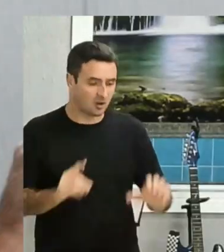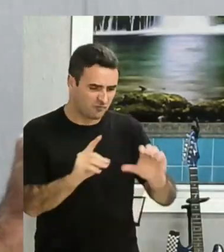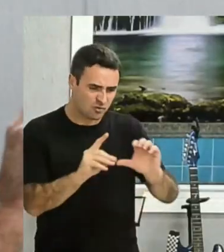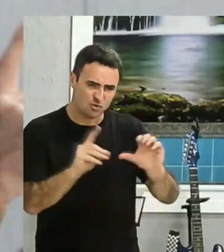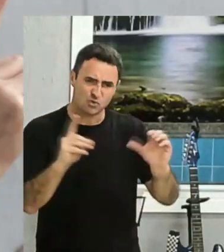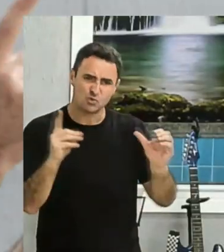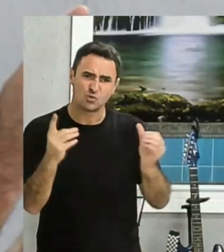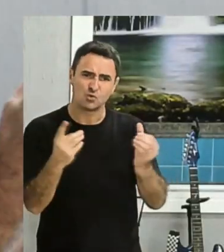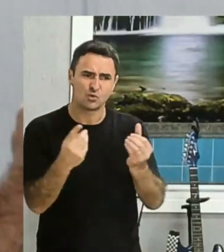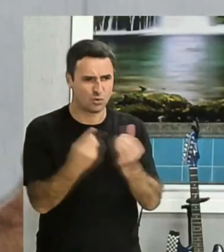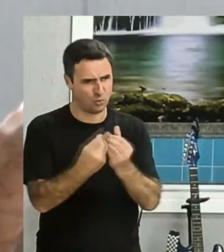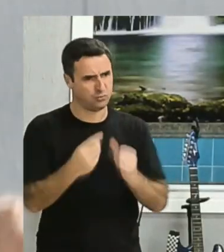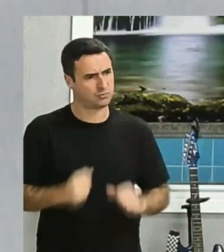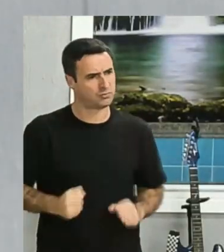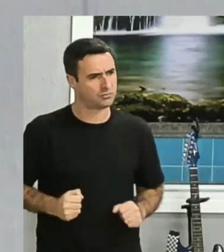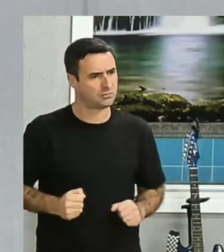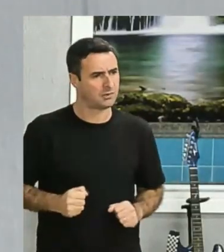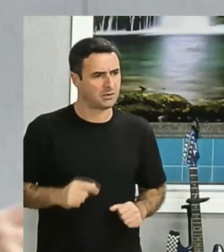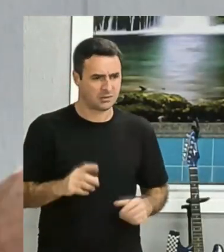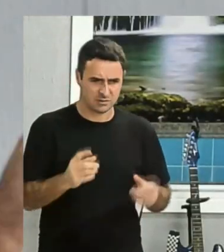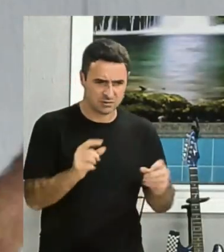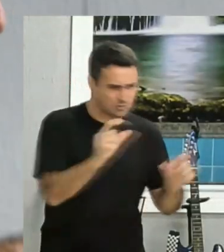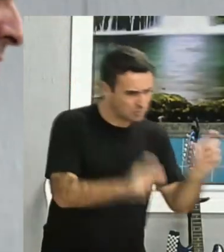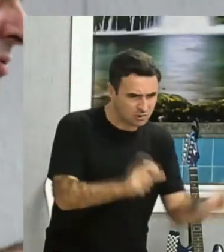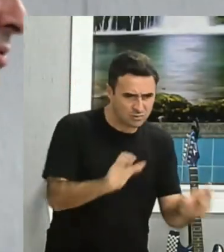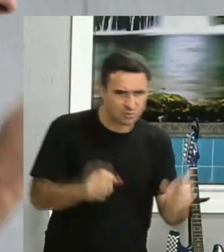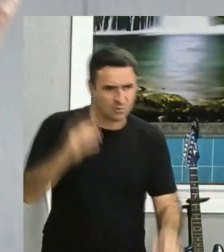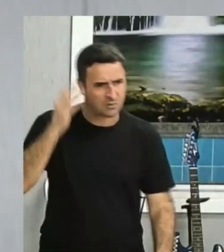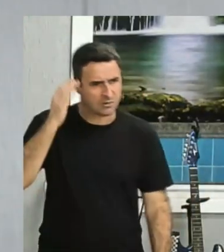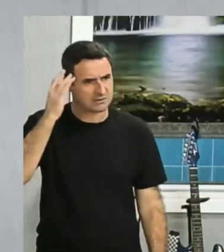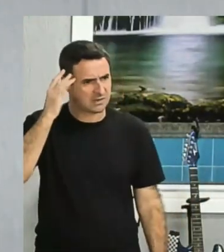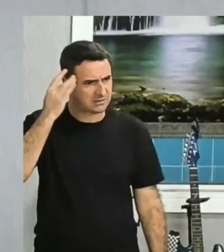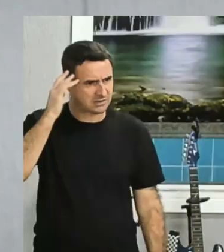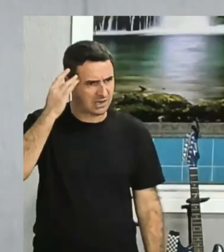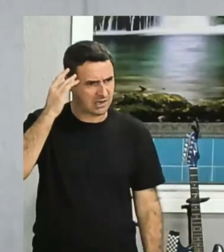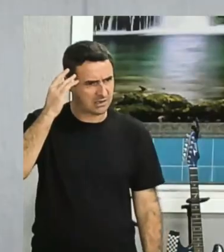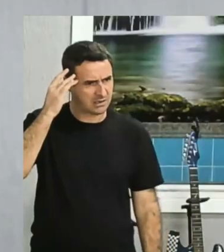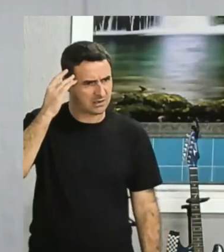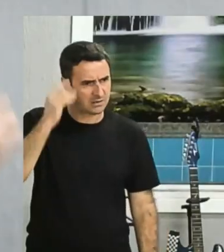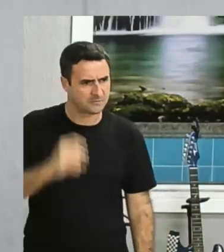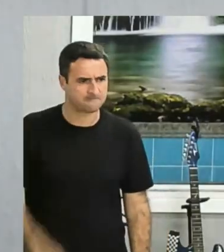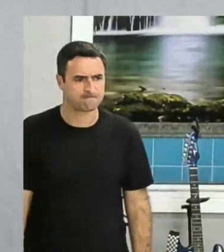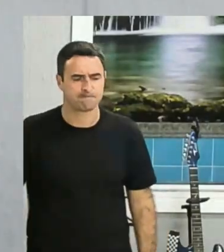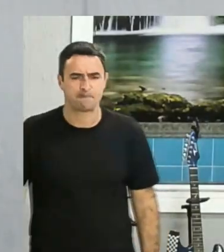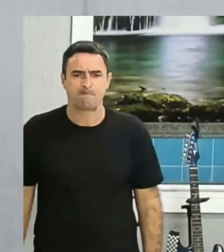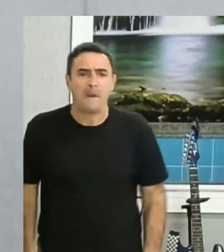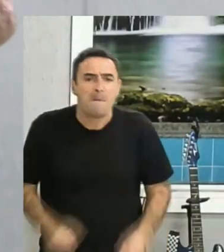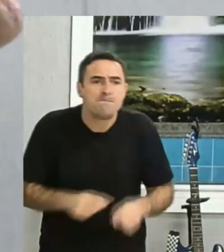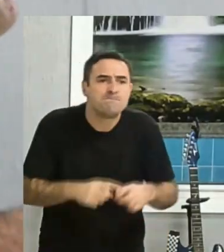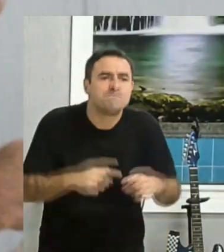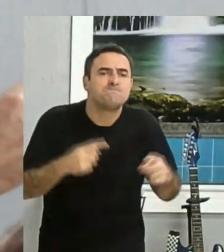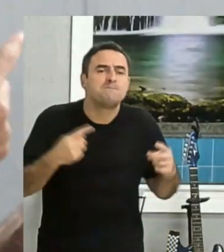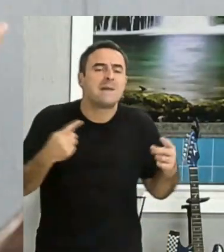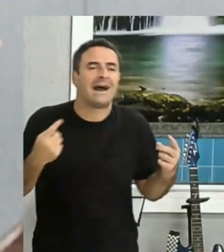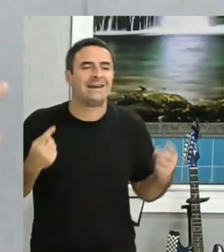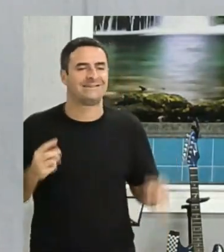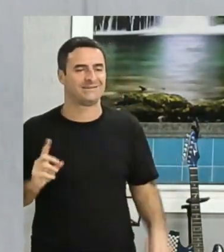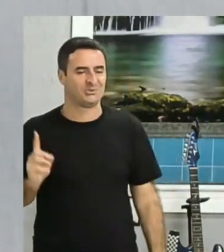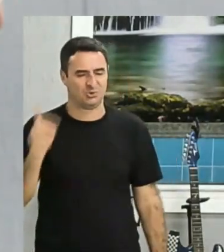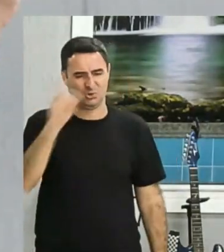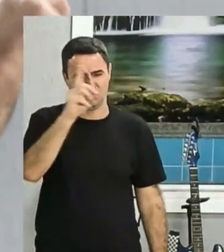Não tem como afirmar isso tão enfaticamente, né? Mas foi no